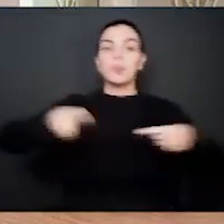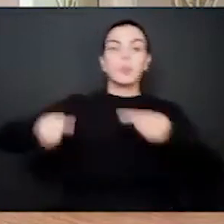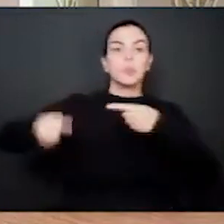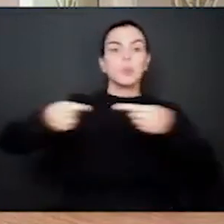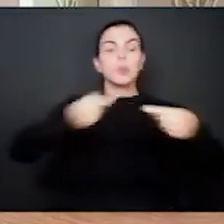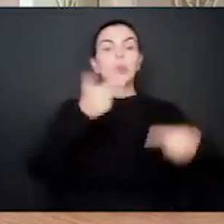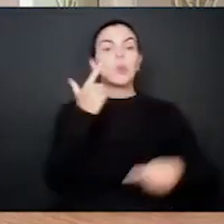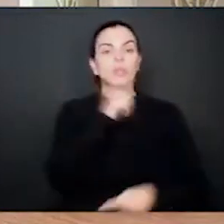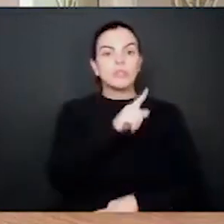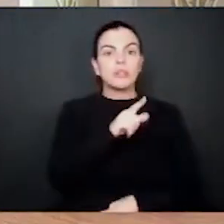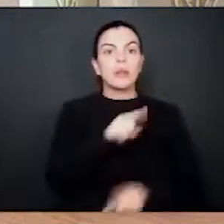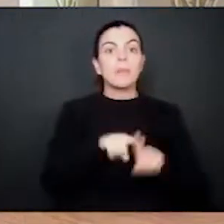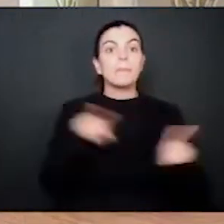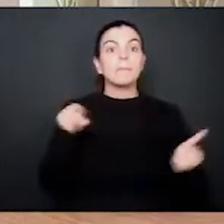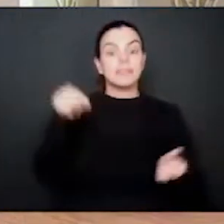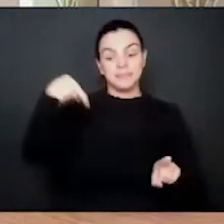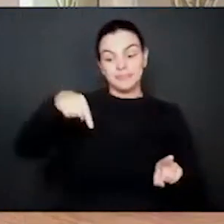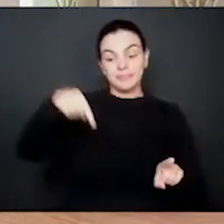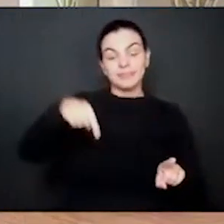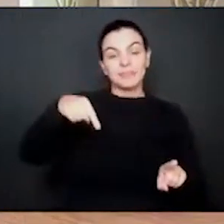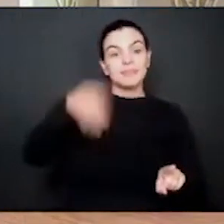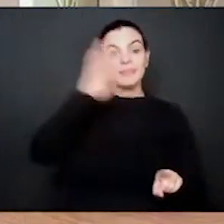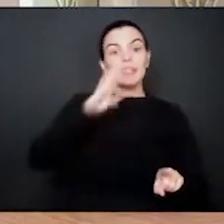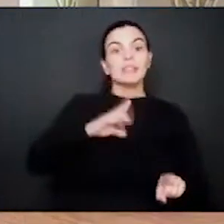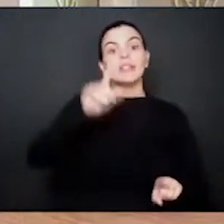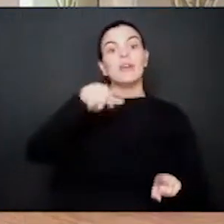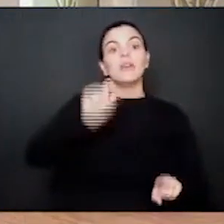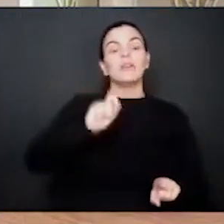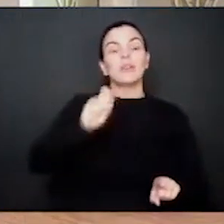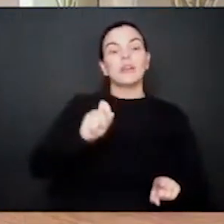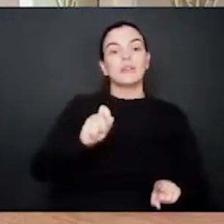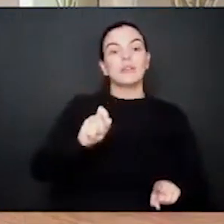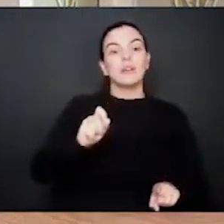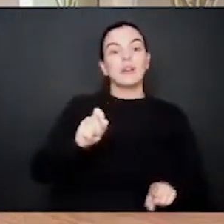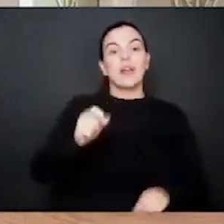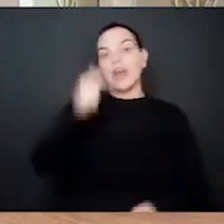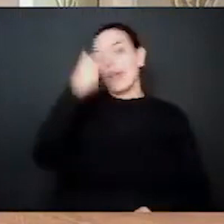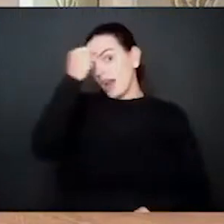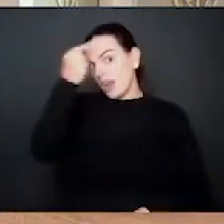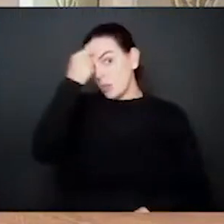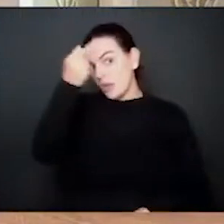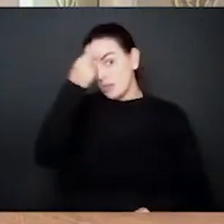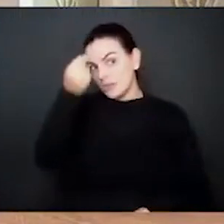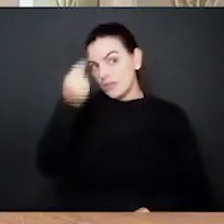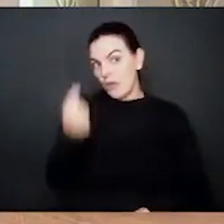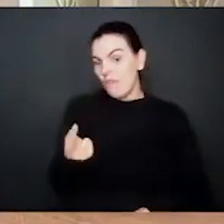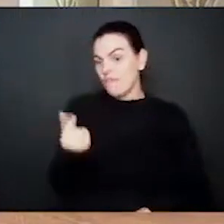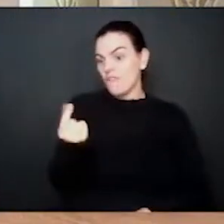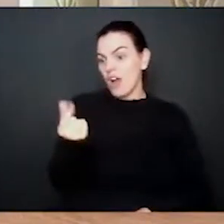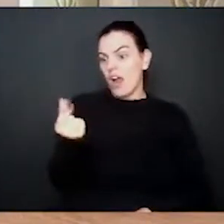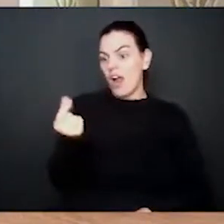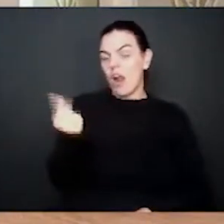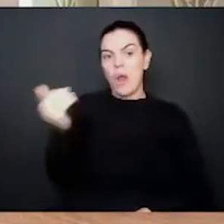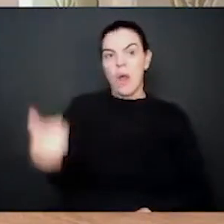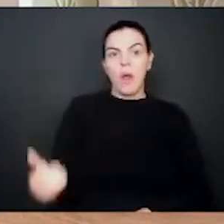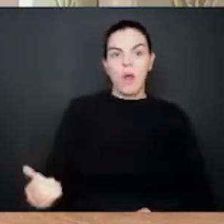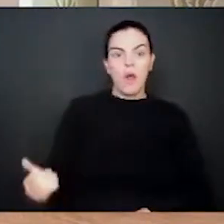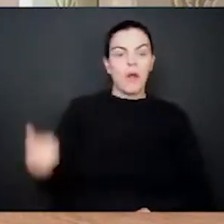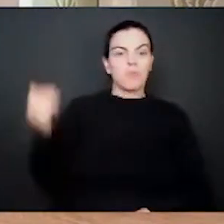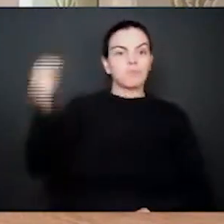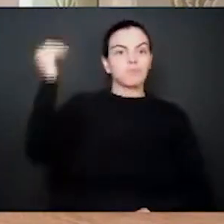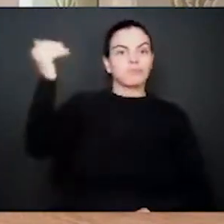Investe-se pesado na educação superior, muitas vezes colocando indivíduos dentro da universidade que não têm